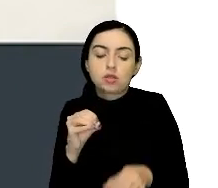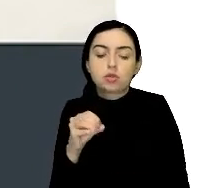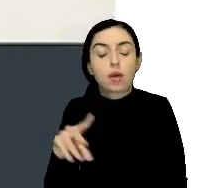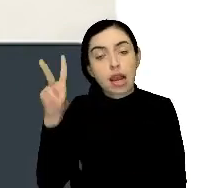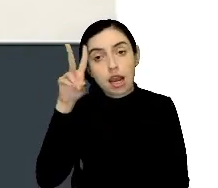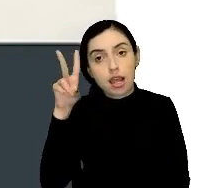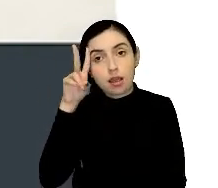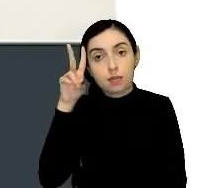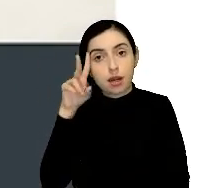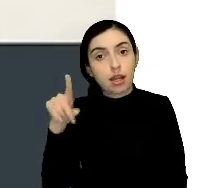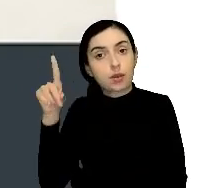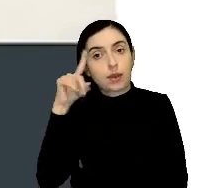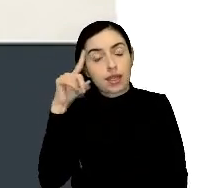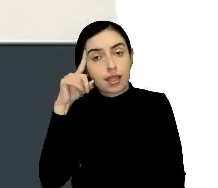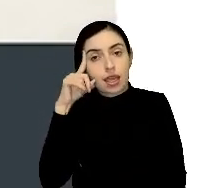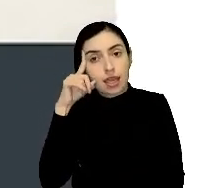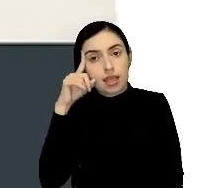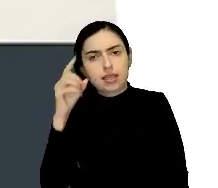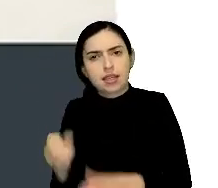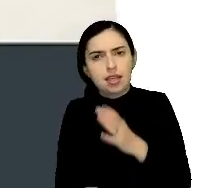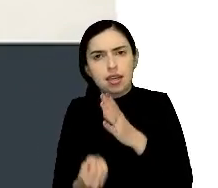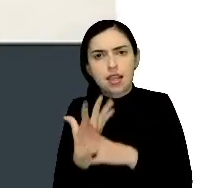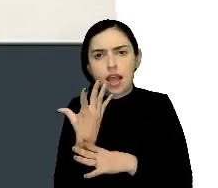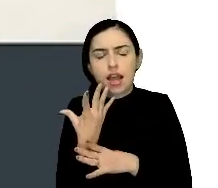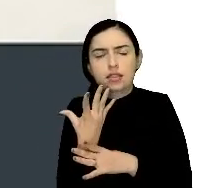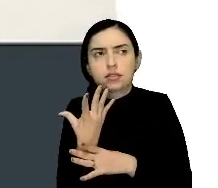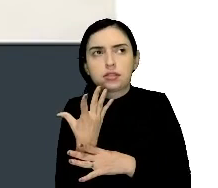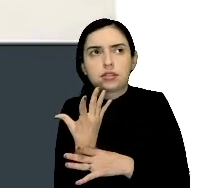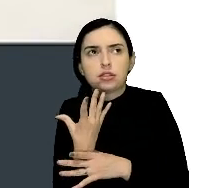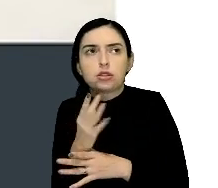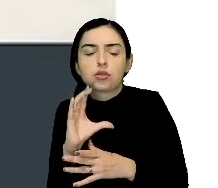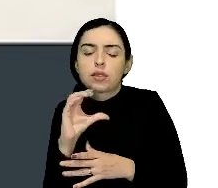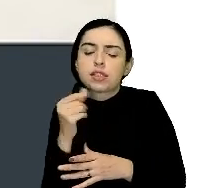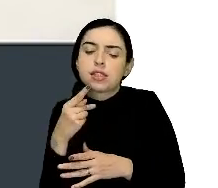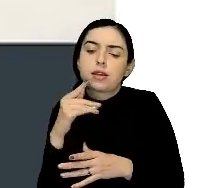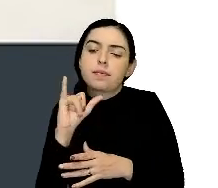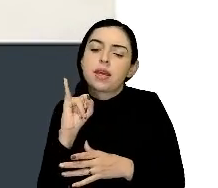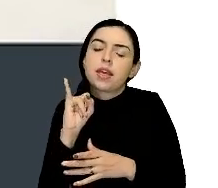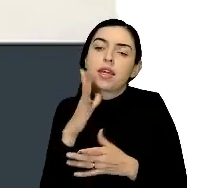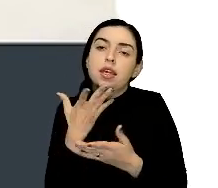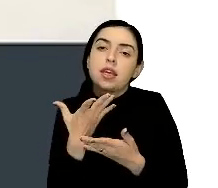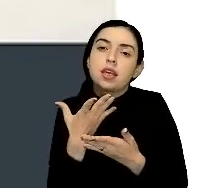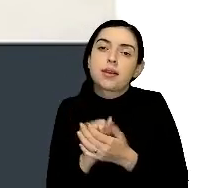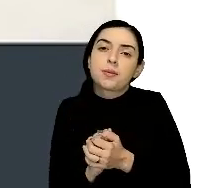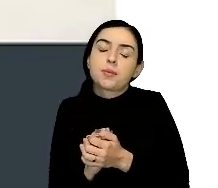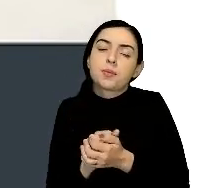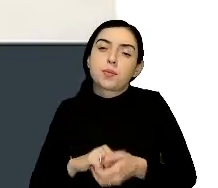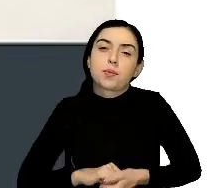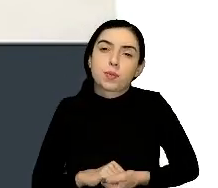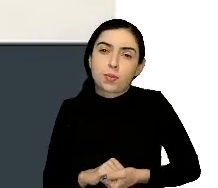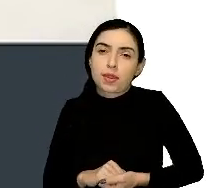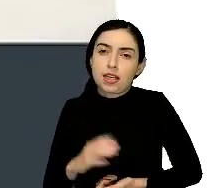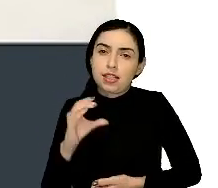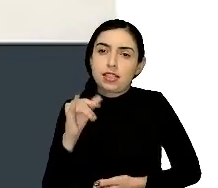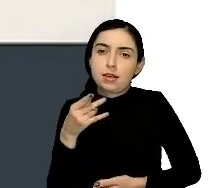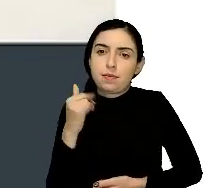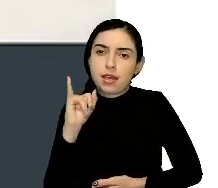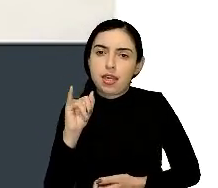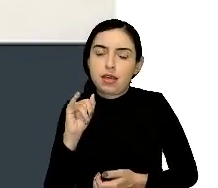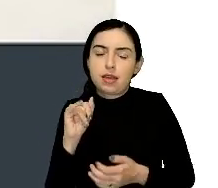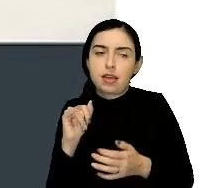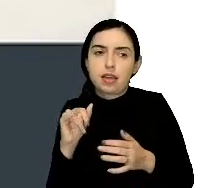ministro Aloysio Nunes nasce de uma CPI, a CPI do tráfico de